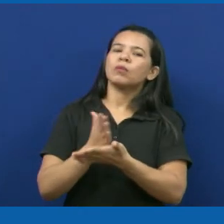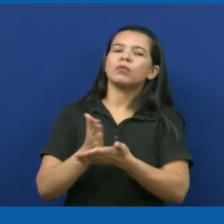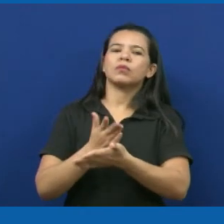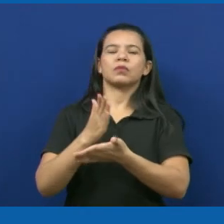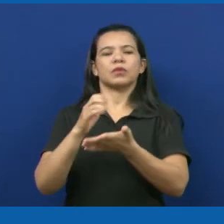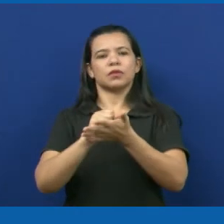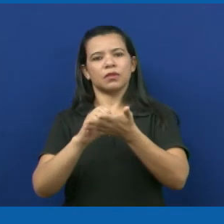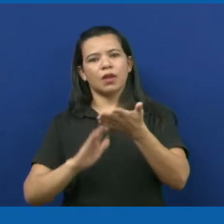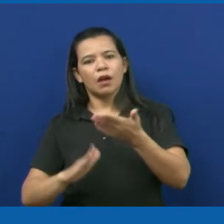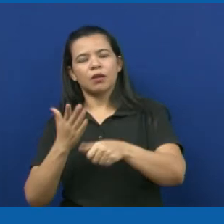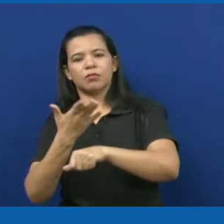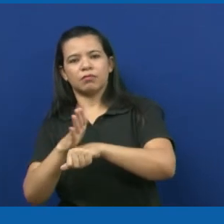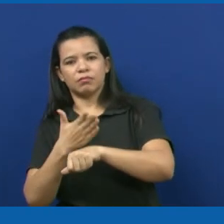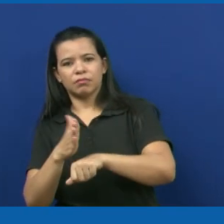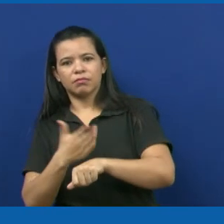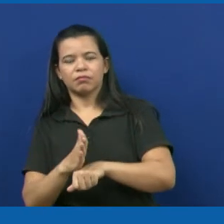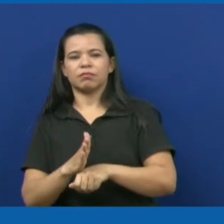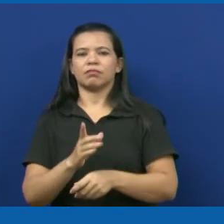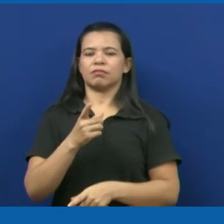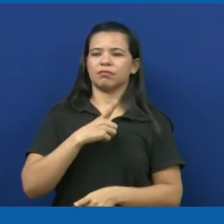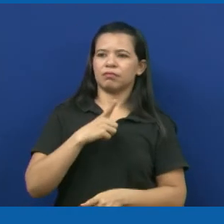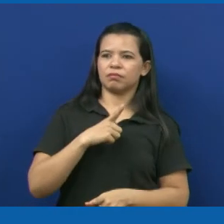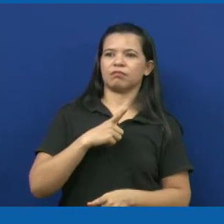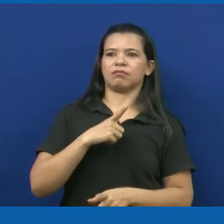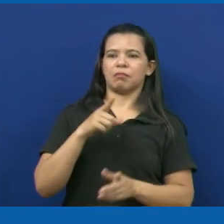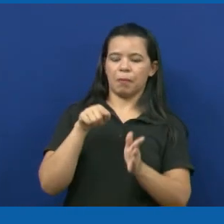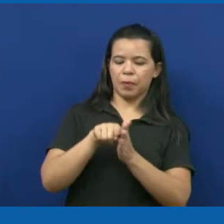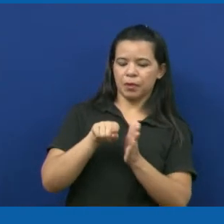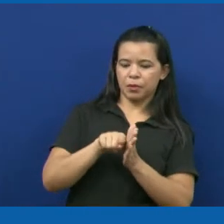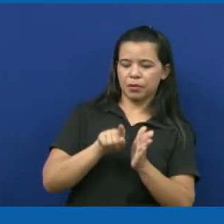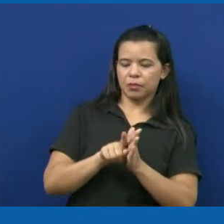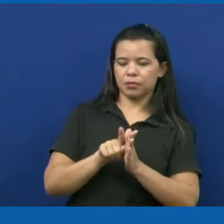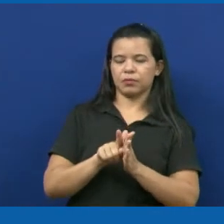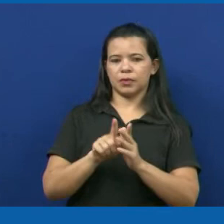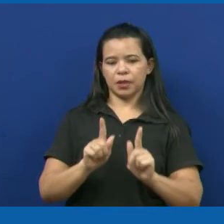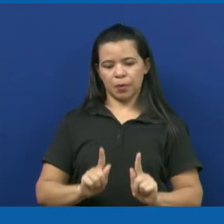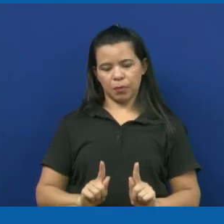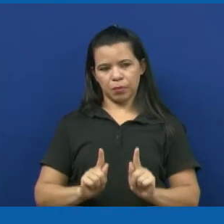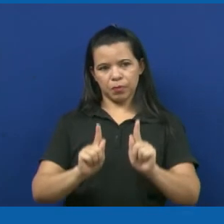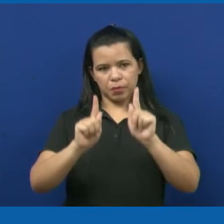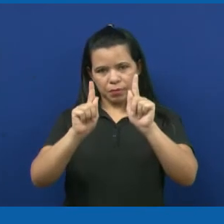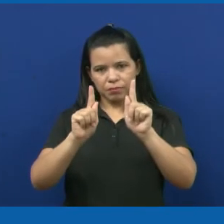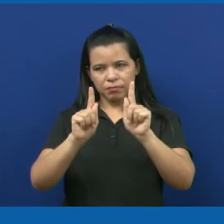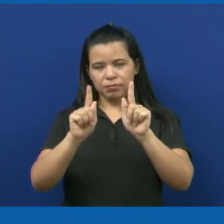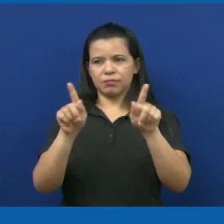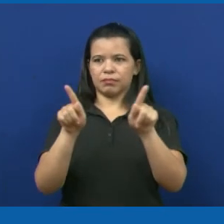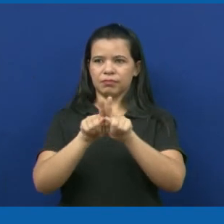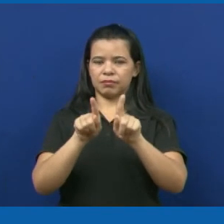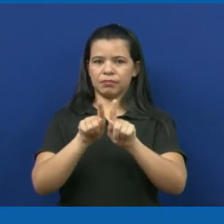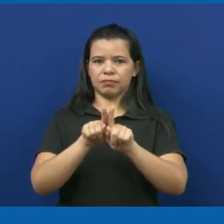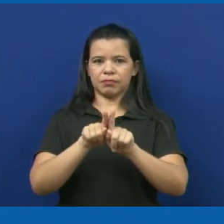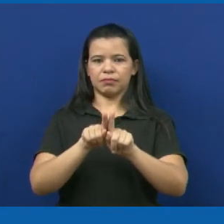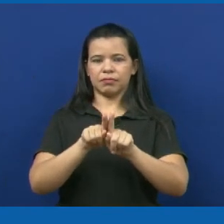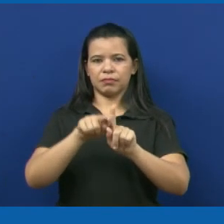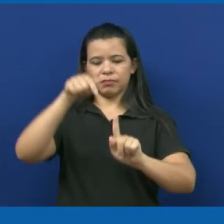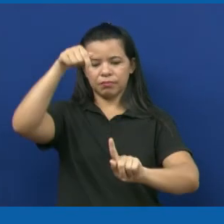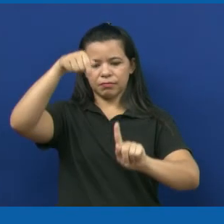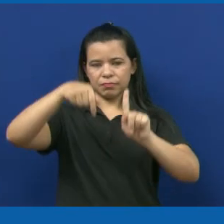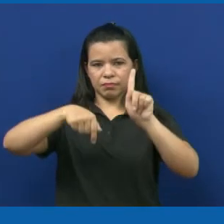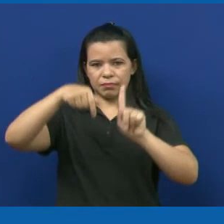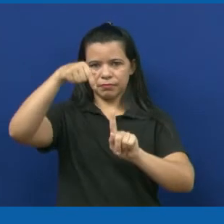aí questões envolvendo grandezas diretamente proporcionais, né? Que foi o conteúdo da primeira aula, e também grandezas